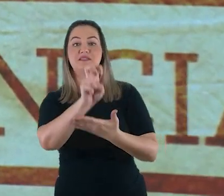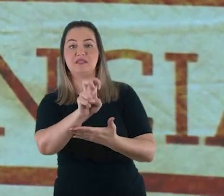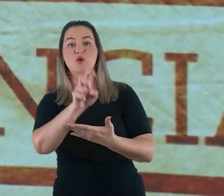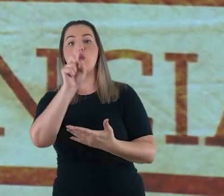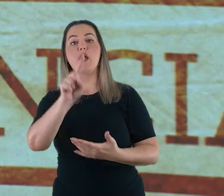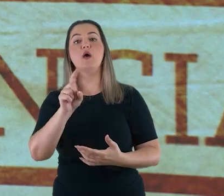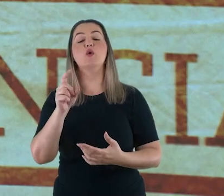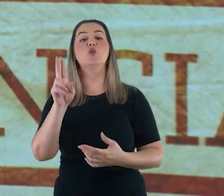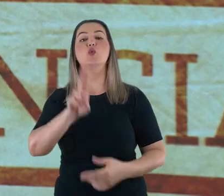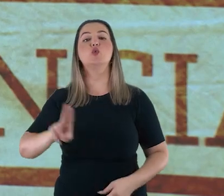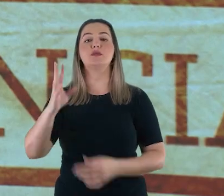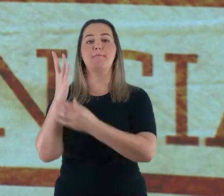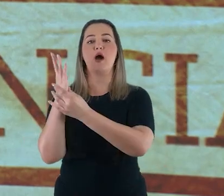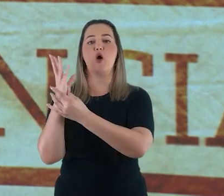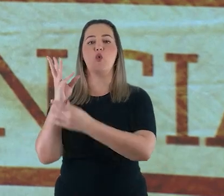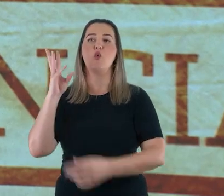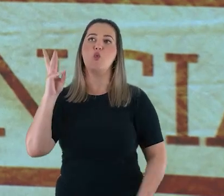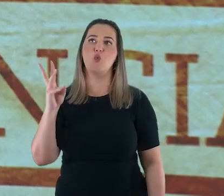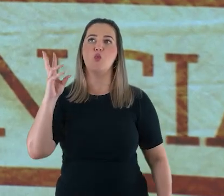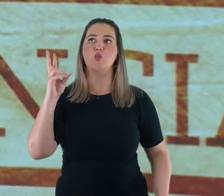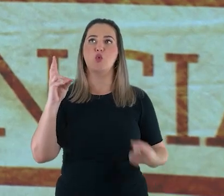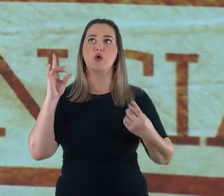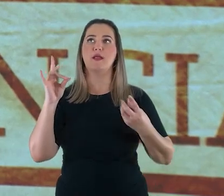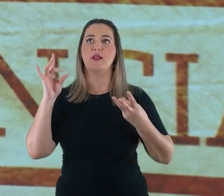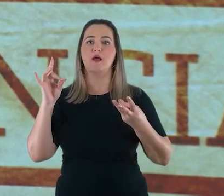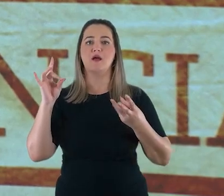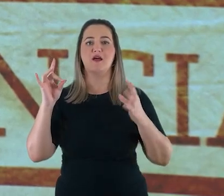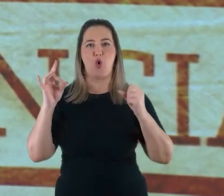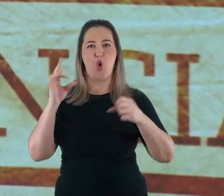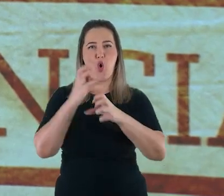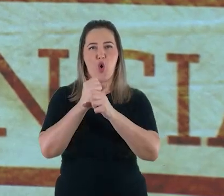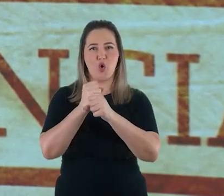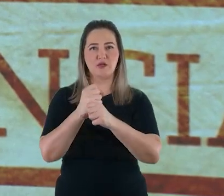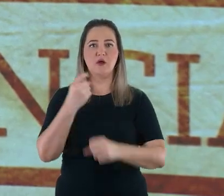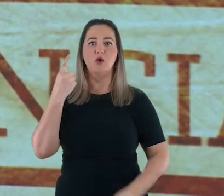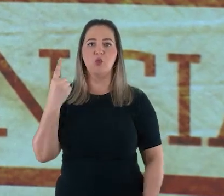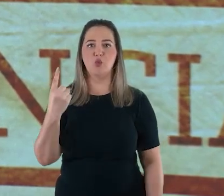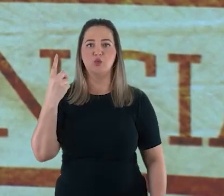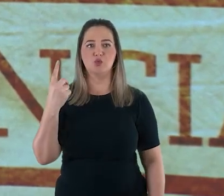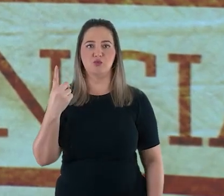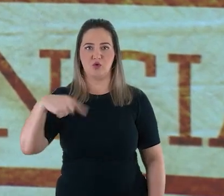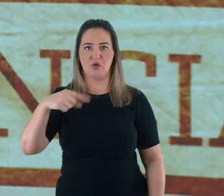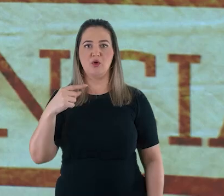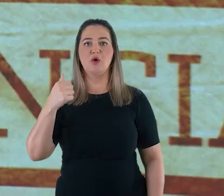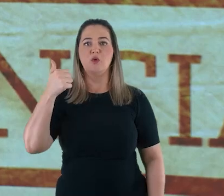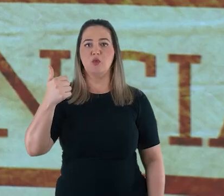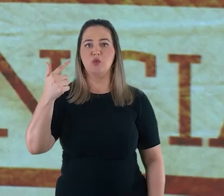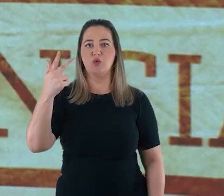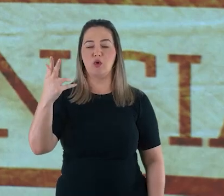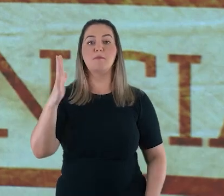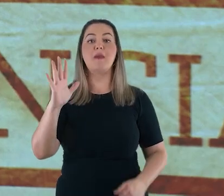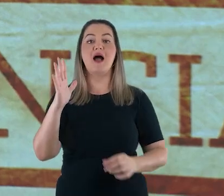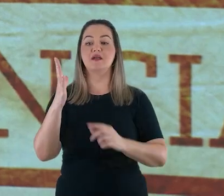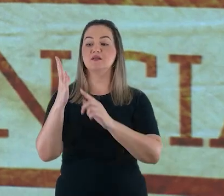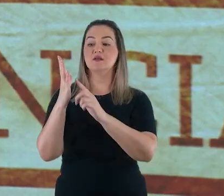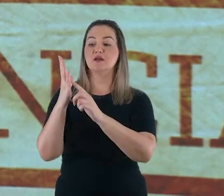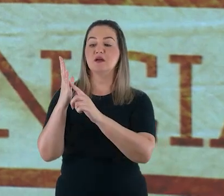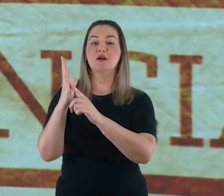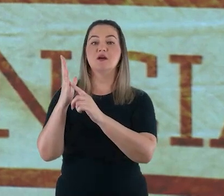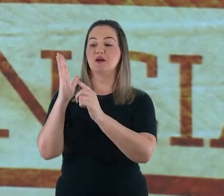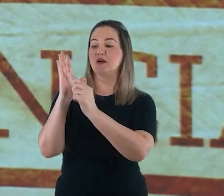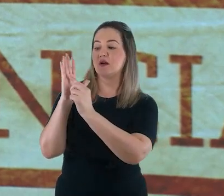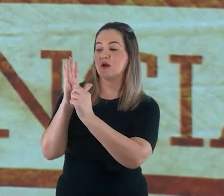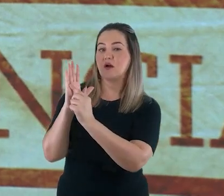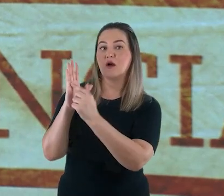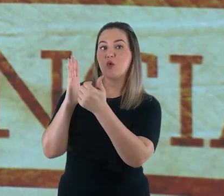utilização dos dedos da mão como sendo um processo de contagem. Eles contavam assim, ó, a gente conta assim. Eles contavam a partir